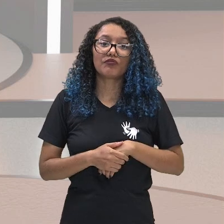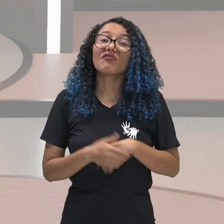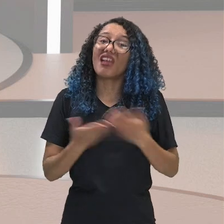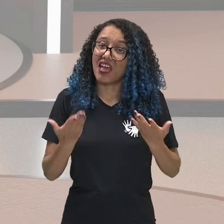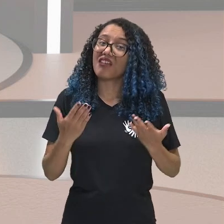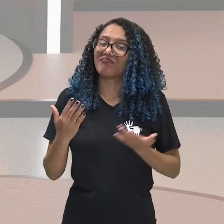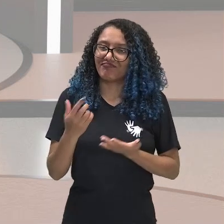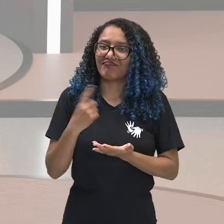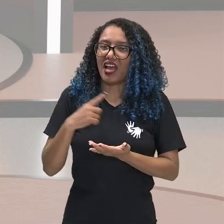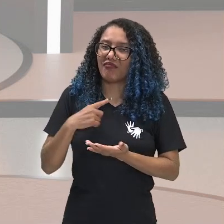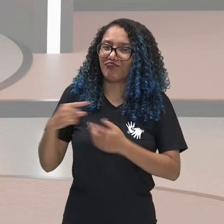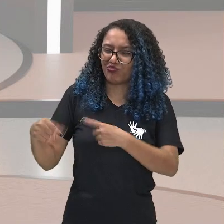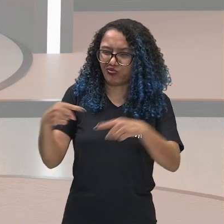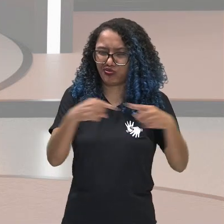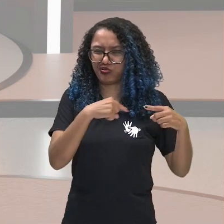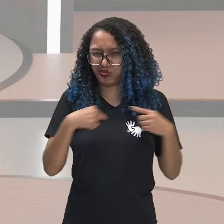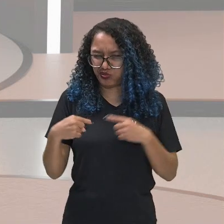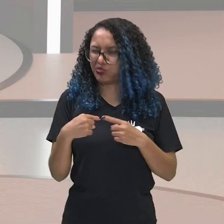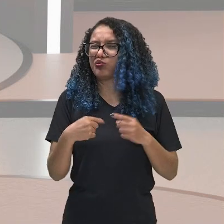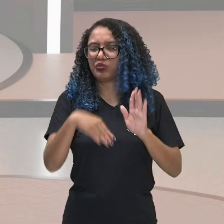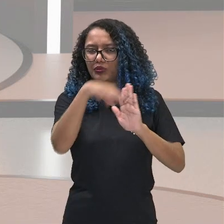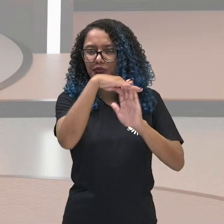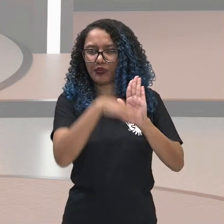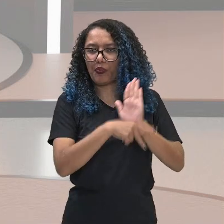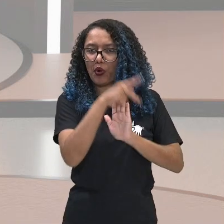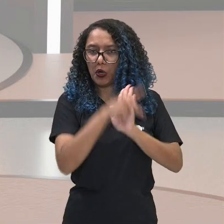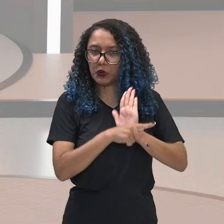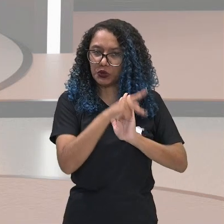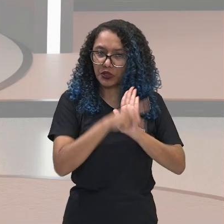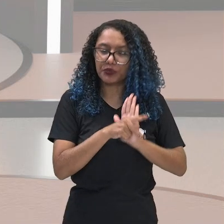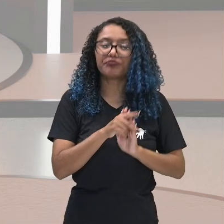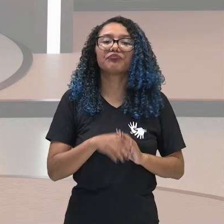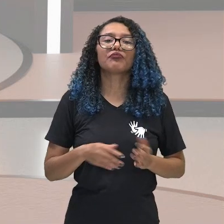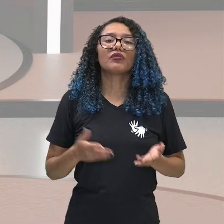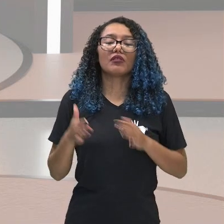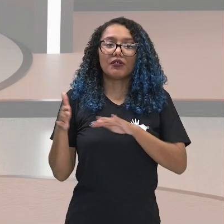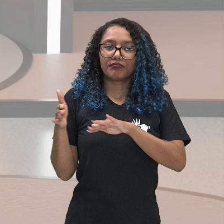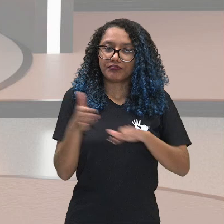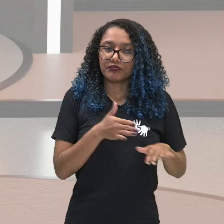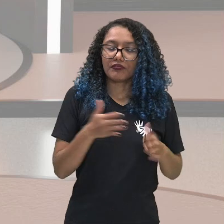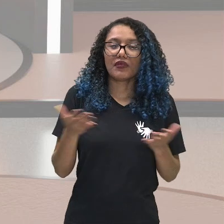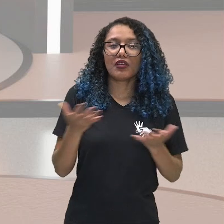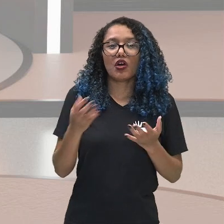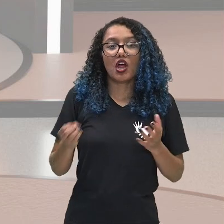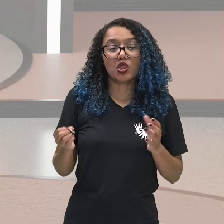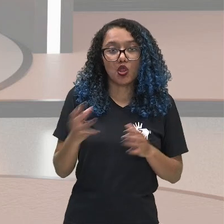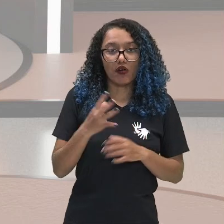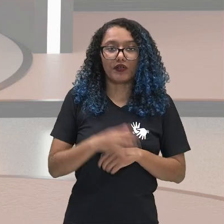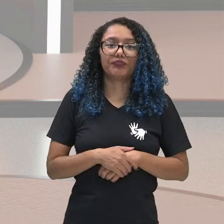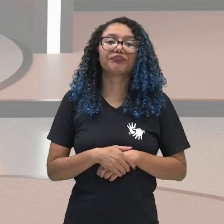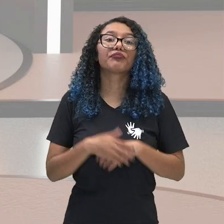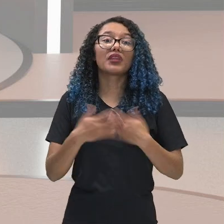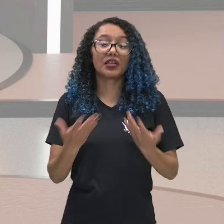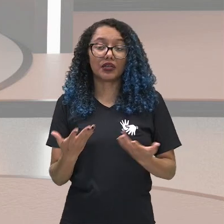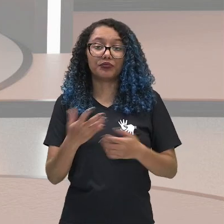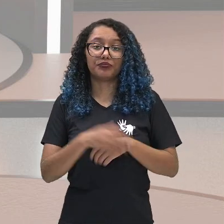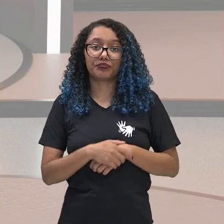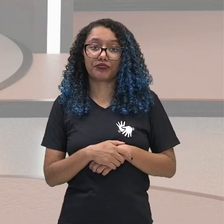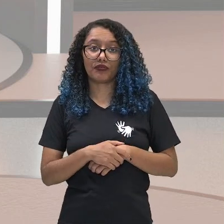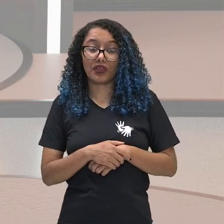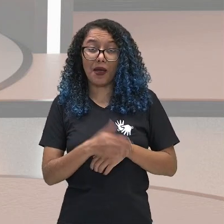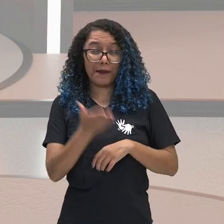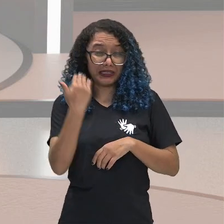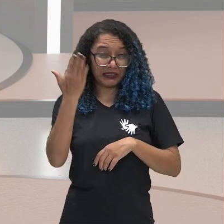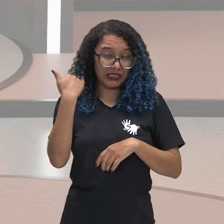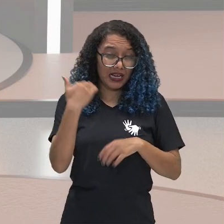ok? Então, vamos falar de uma nova Constituição. Se a de 1823 limitava o poder, então, deste imperador, ele